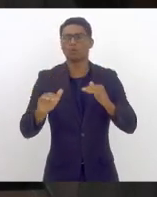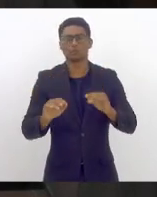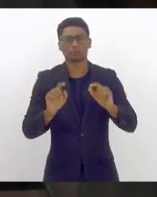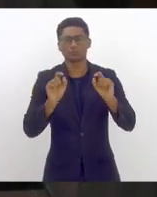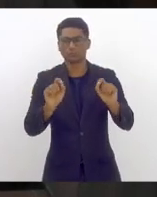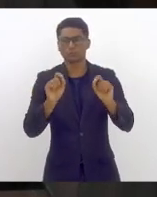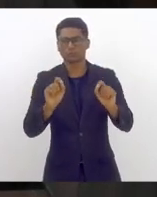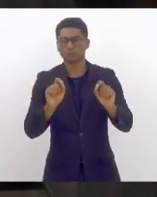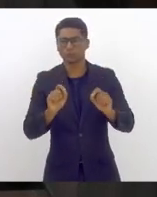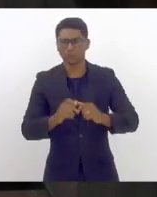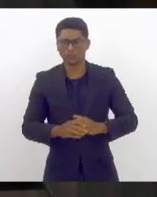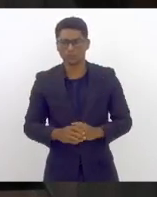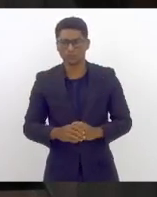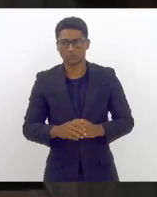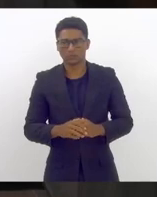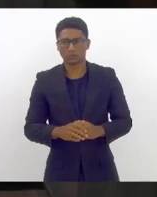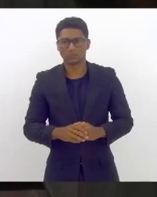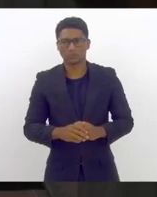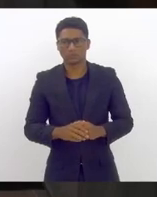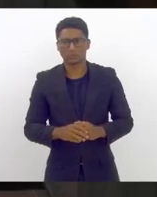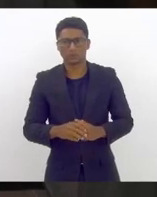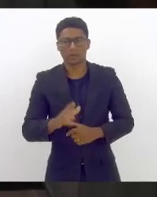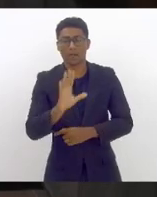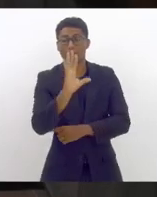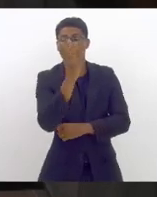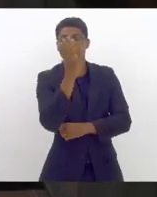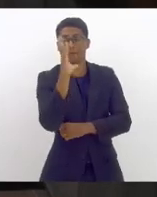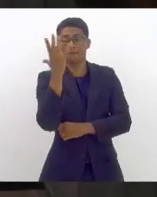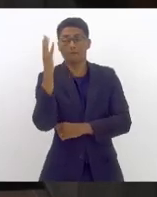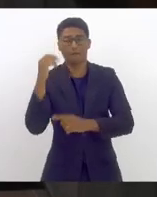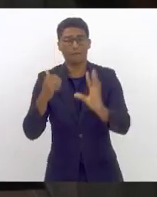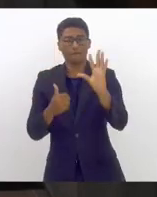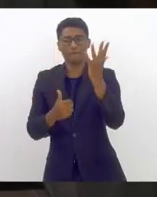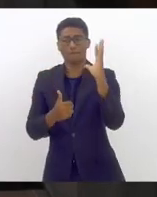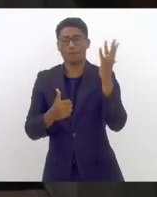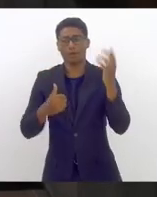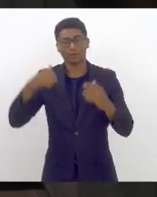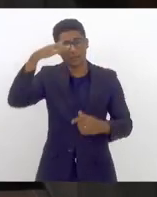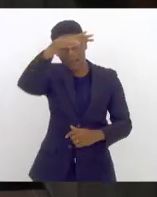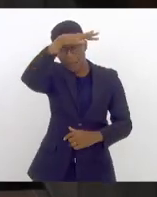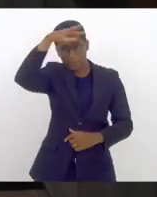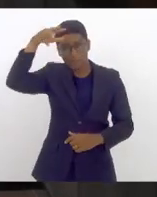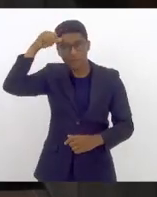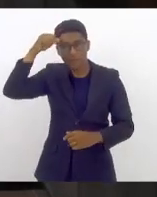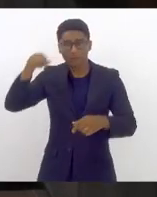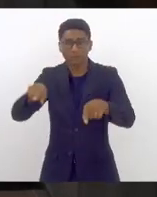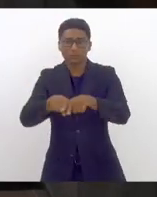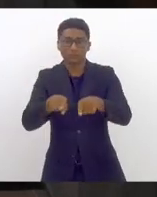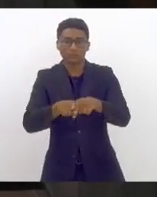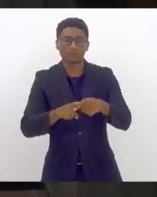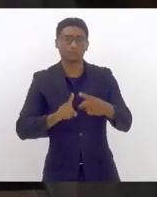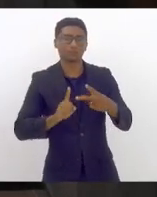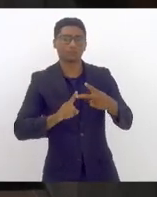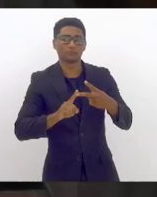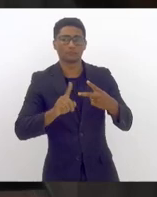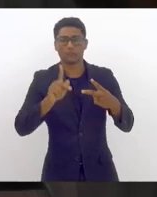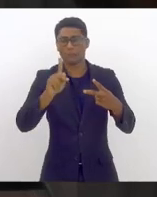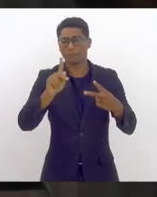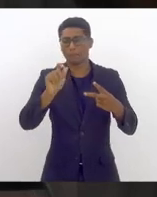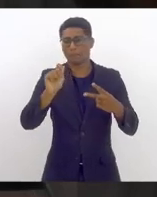em especial a nossa floresta amazônica, o nosso Pantanal, esteja sendo